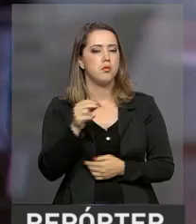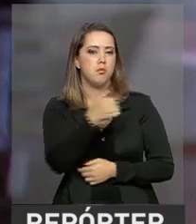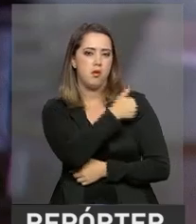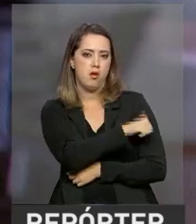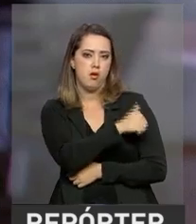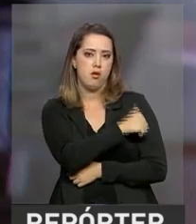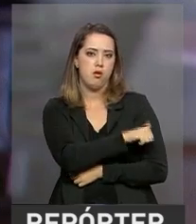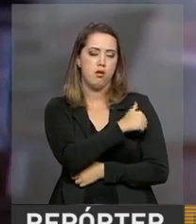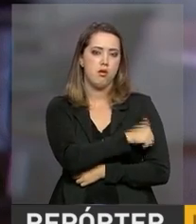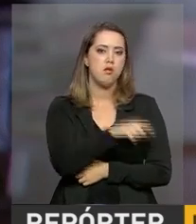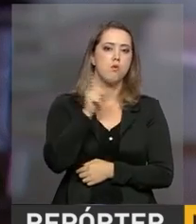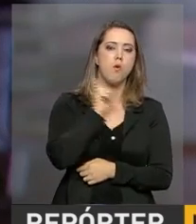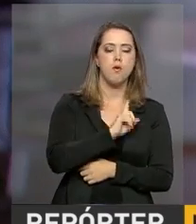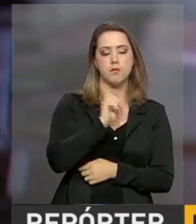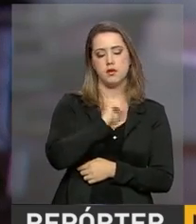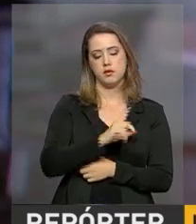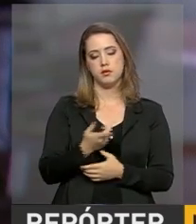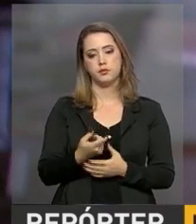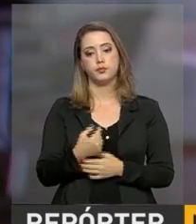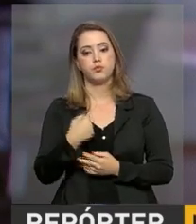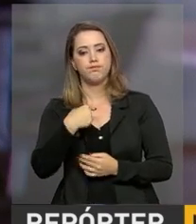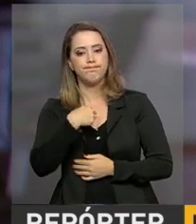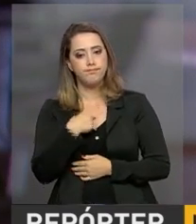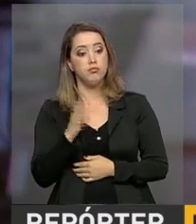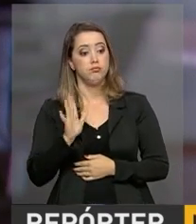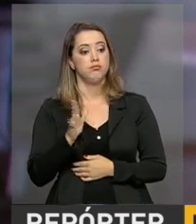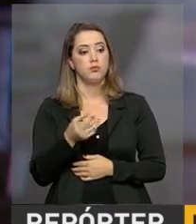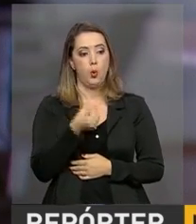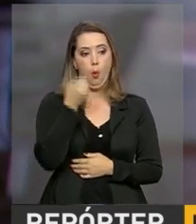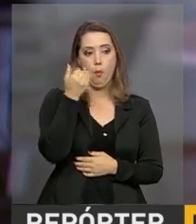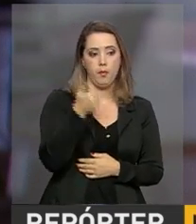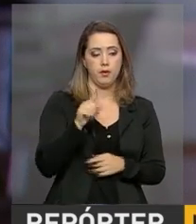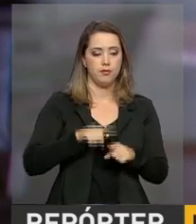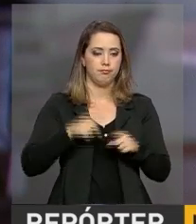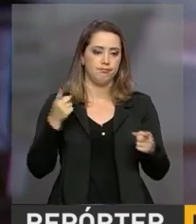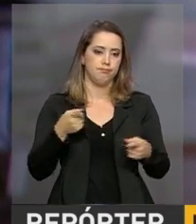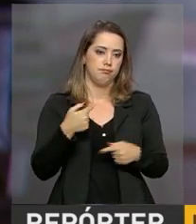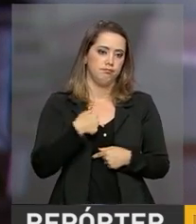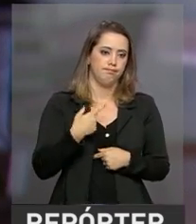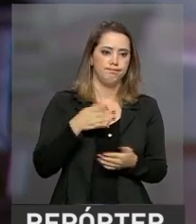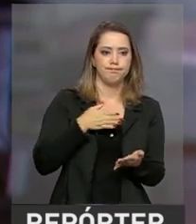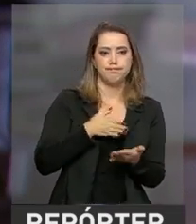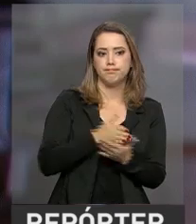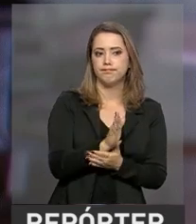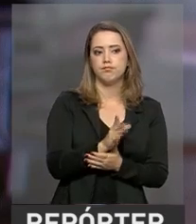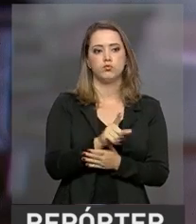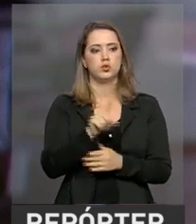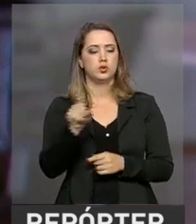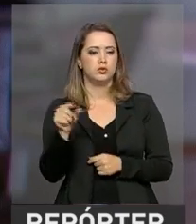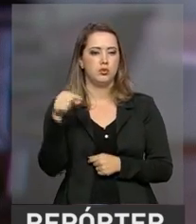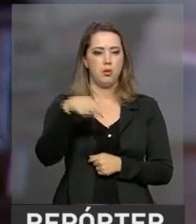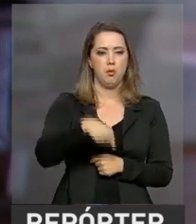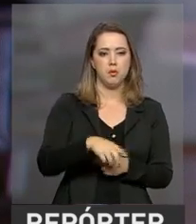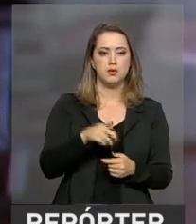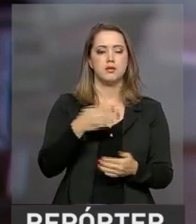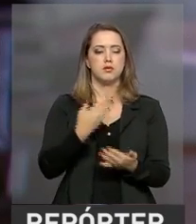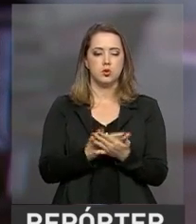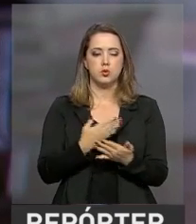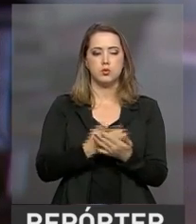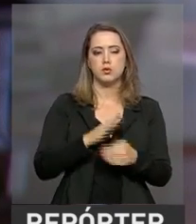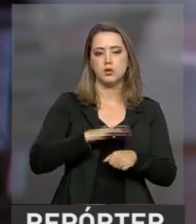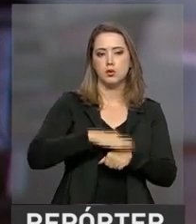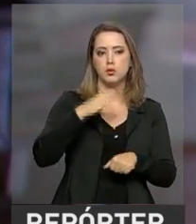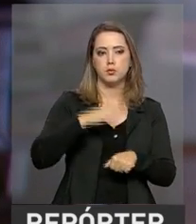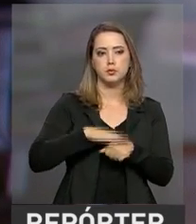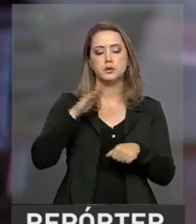Gerais. Eu fui muito bem, só que as regiões que eu passaria, eu não tinha muito interesse. Tipo, eu preferi ficar mais um tempo tentando, estudando,